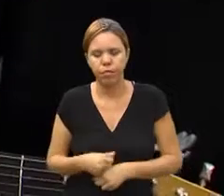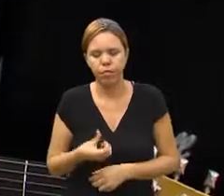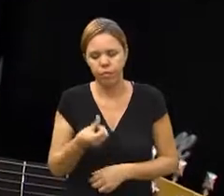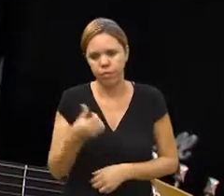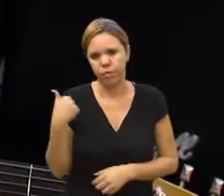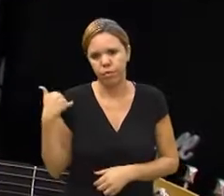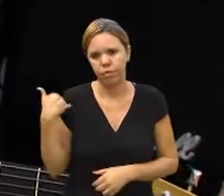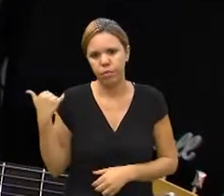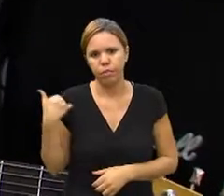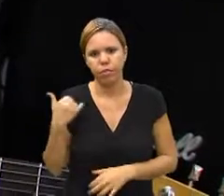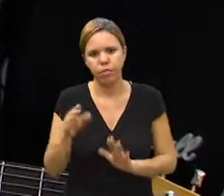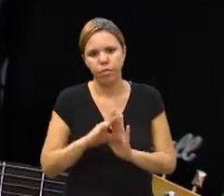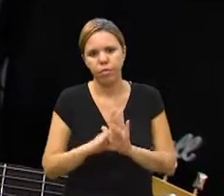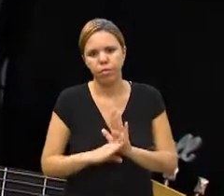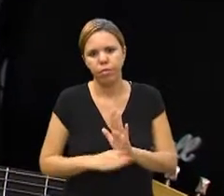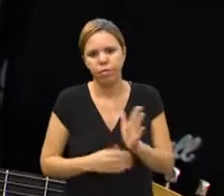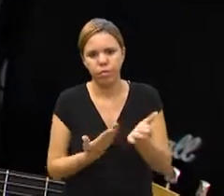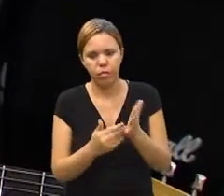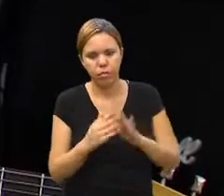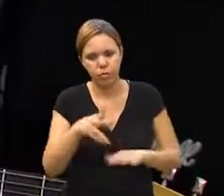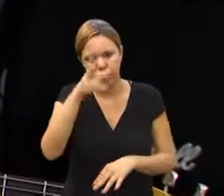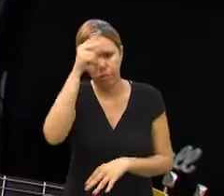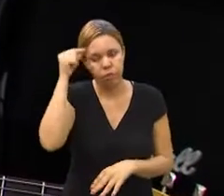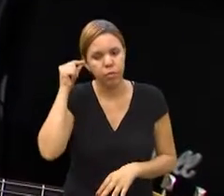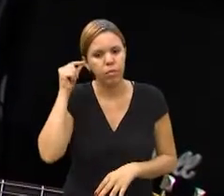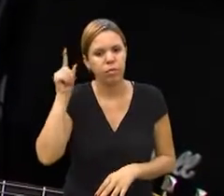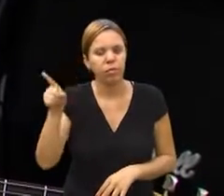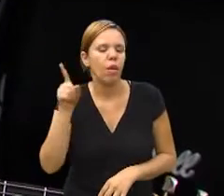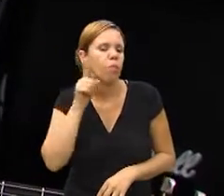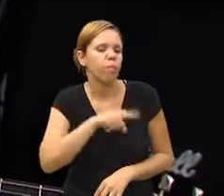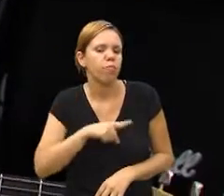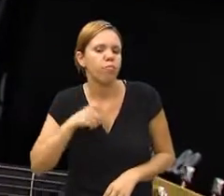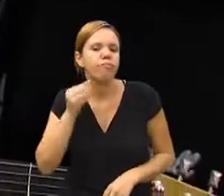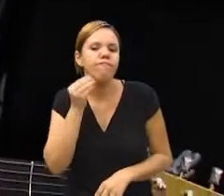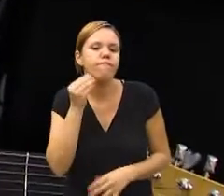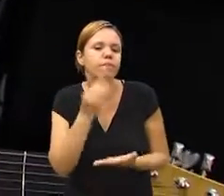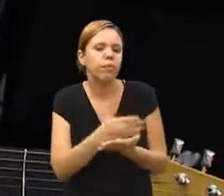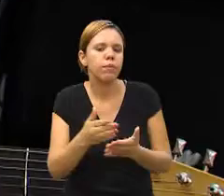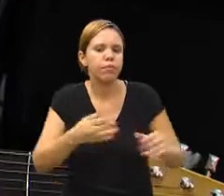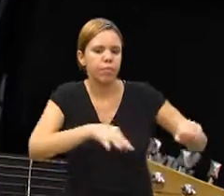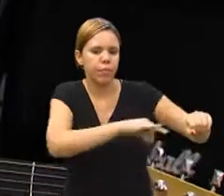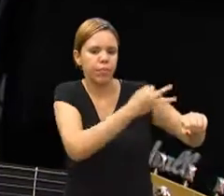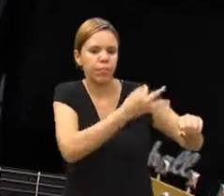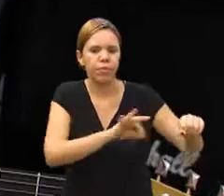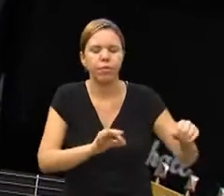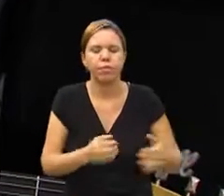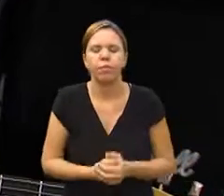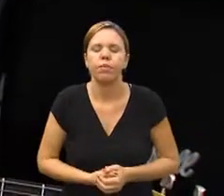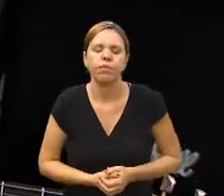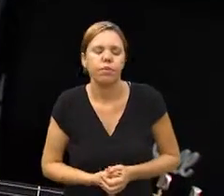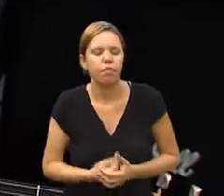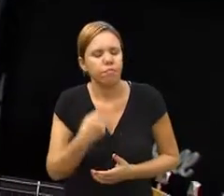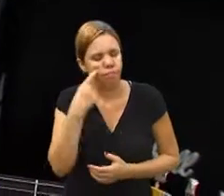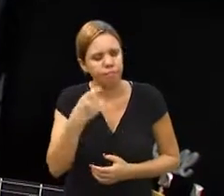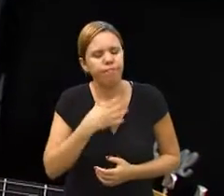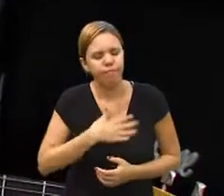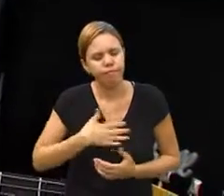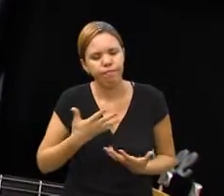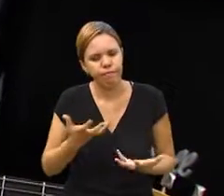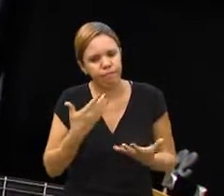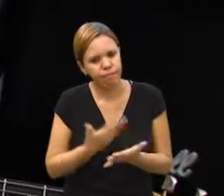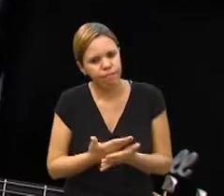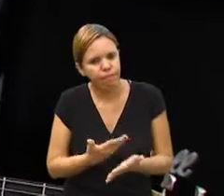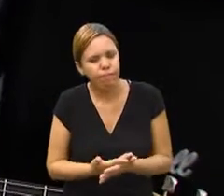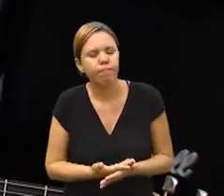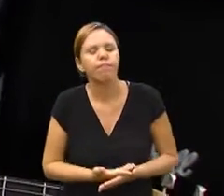anos de idade, num programa da escola, de uma escola pública lá, que eu tive a chance de começar a tocar violino. E me interessei bastante,